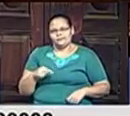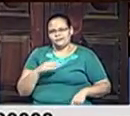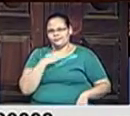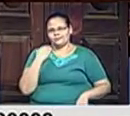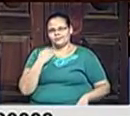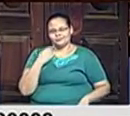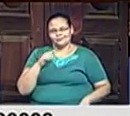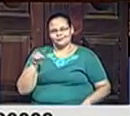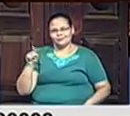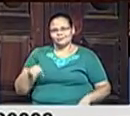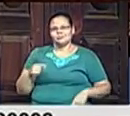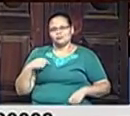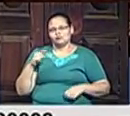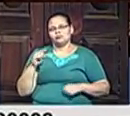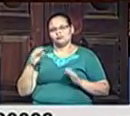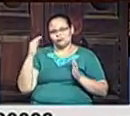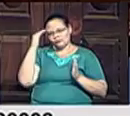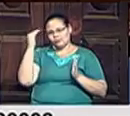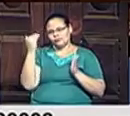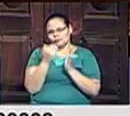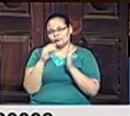da Constituição brasileira.